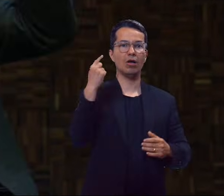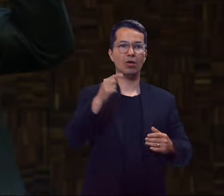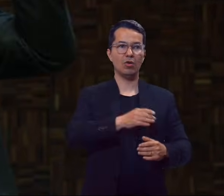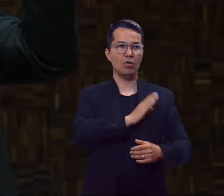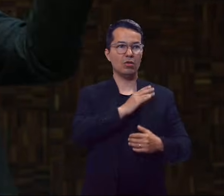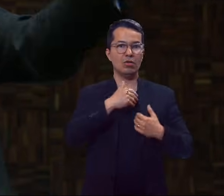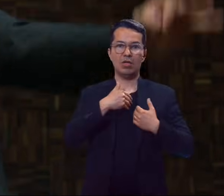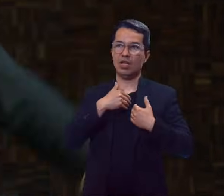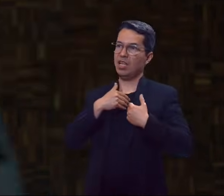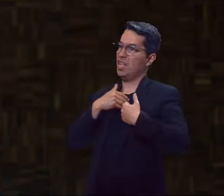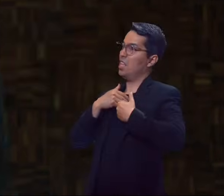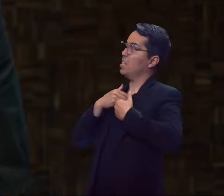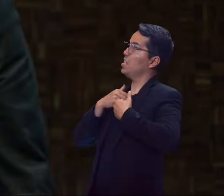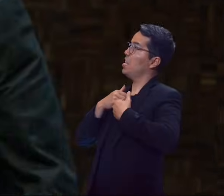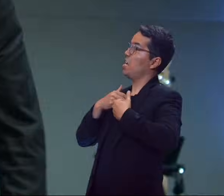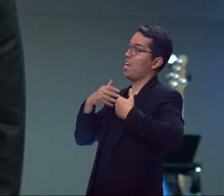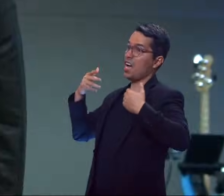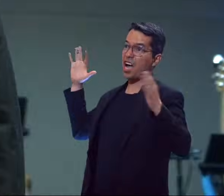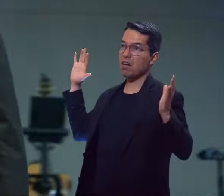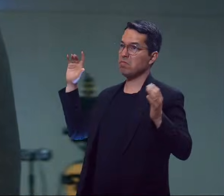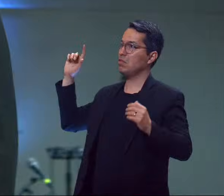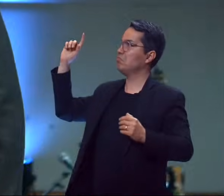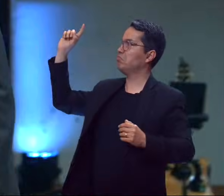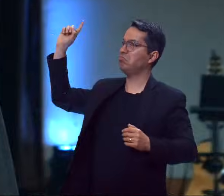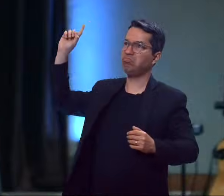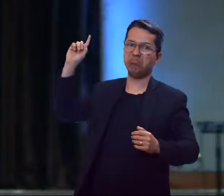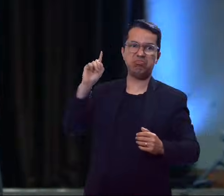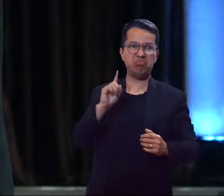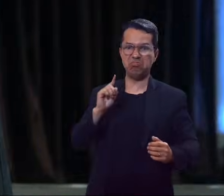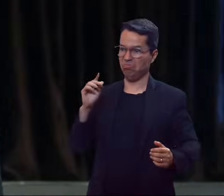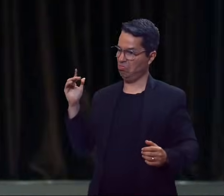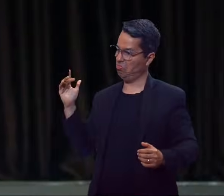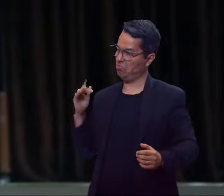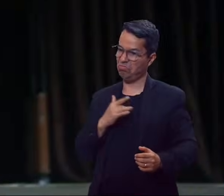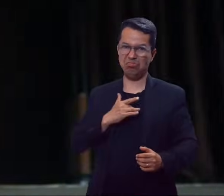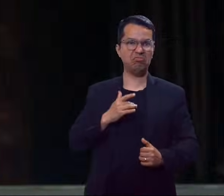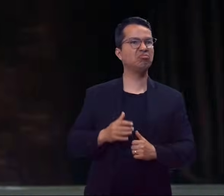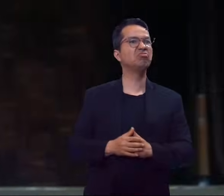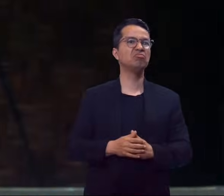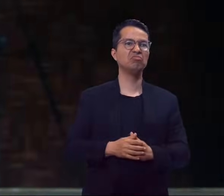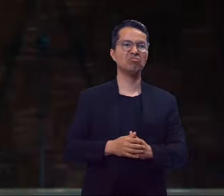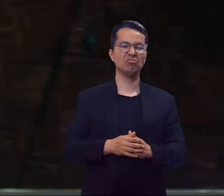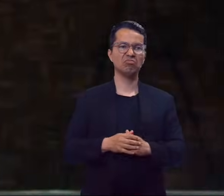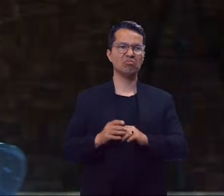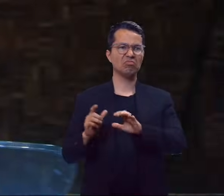de consagração. Esses dias nós estávamos tendo reunião com a equipe ministerial,